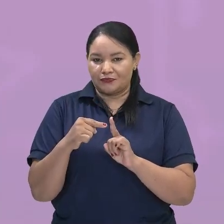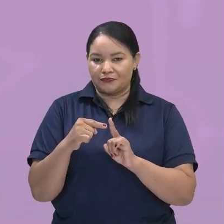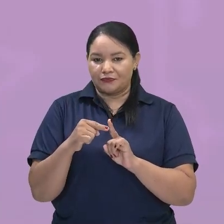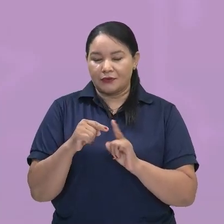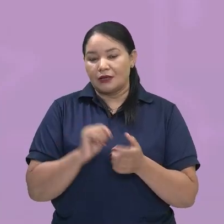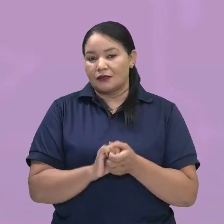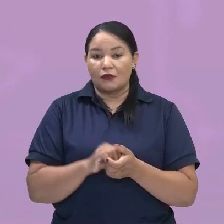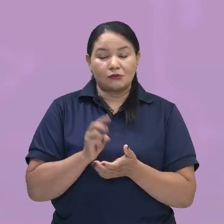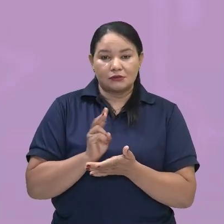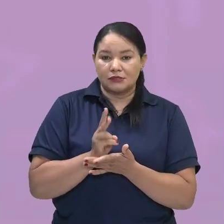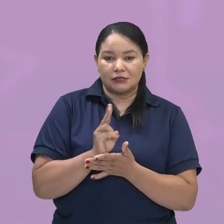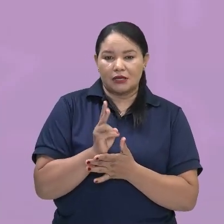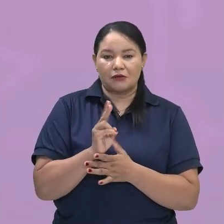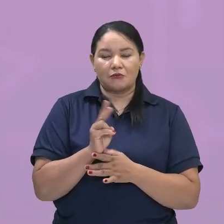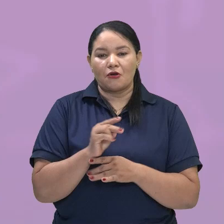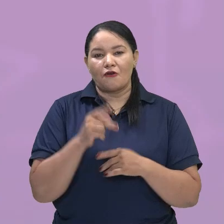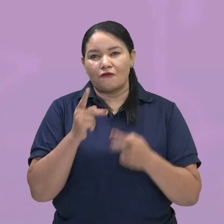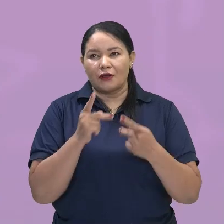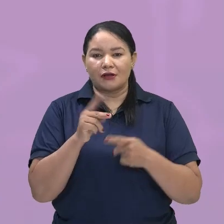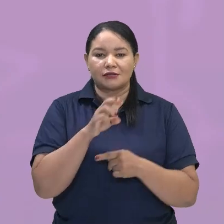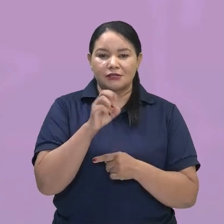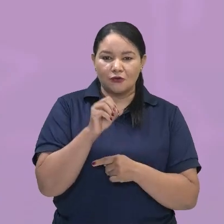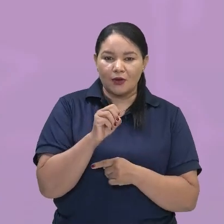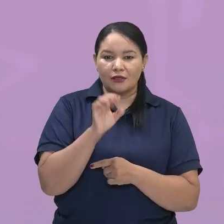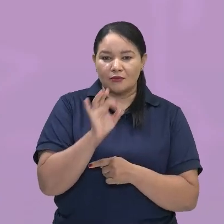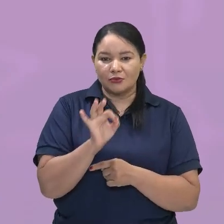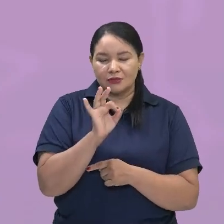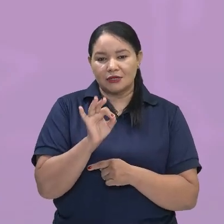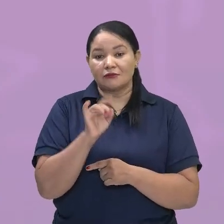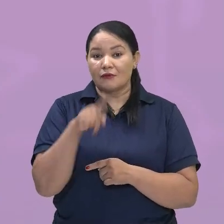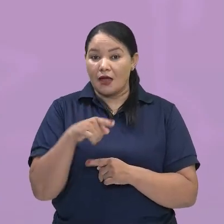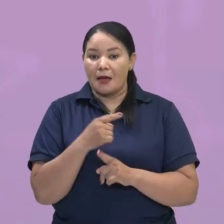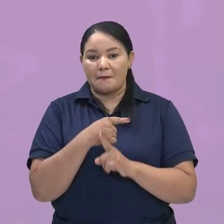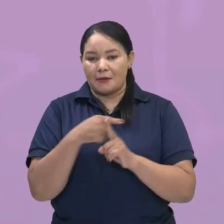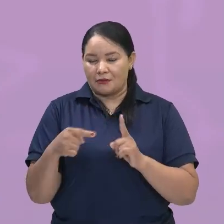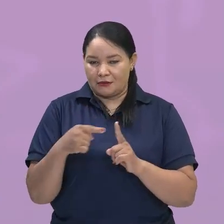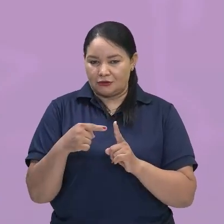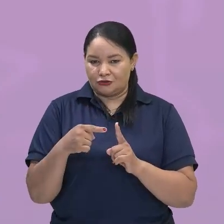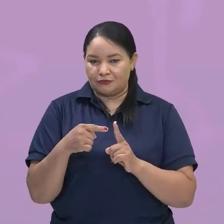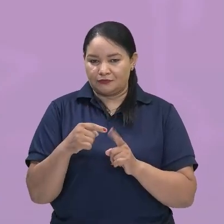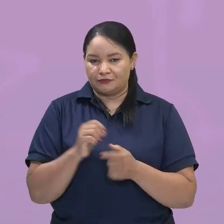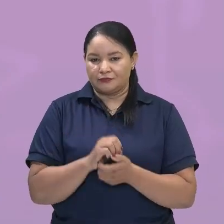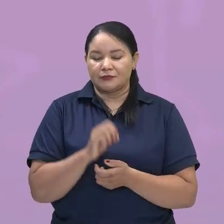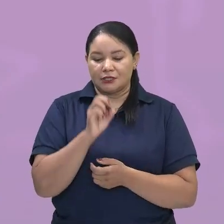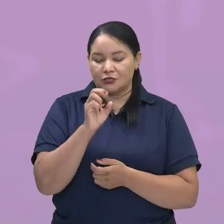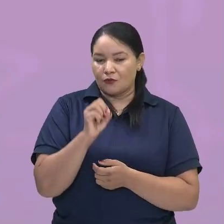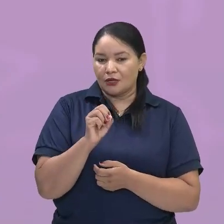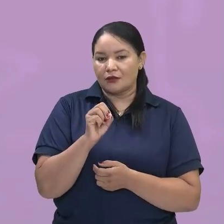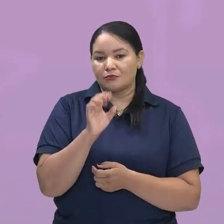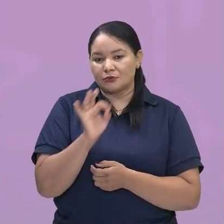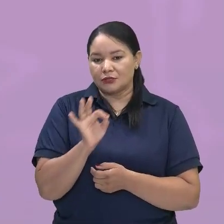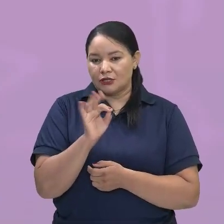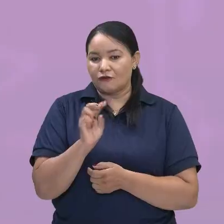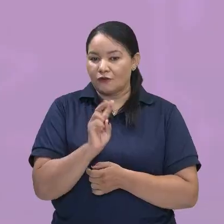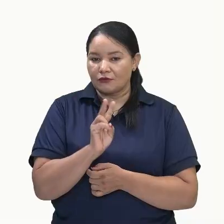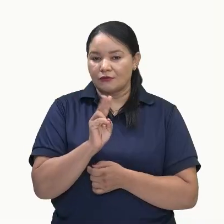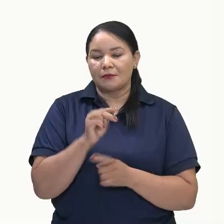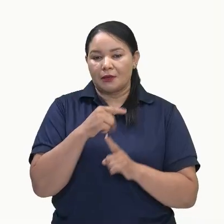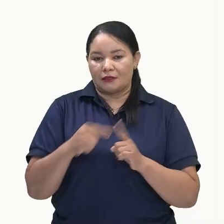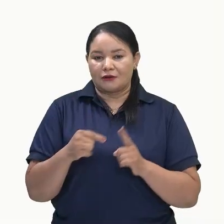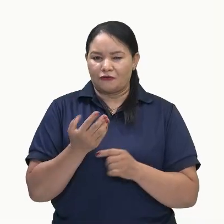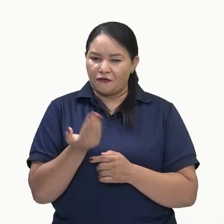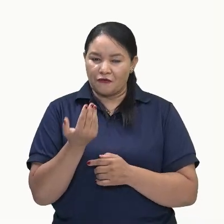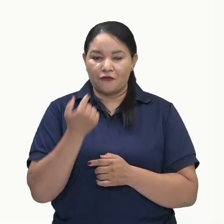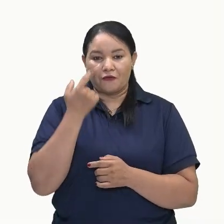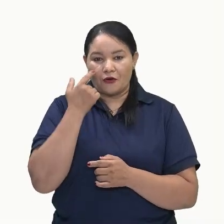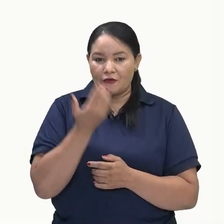sempre você ouve falar 50% de alguma coisa, é a metade daquela alguma coisa. 50% de valor, a metade. Então, vem comigo, porque é bem tranquilo. Veja